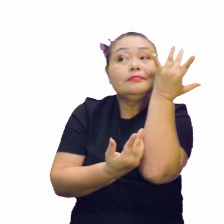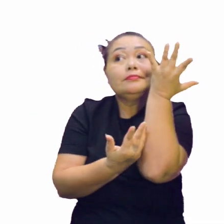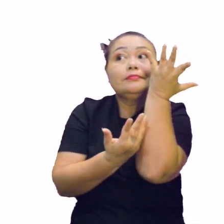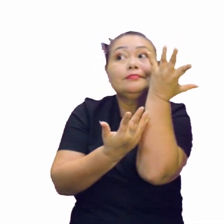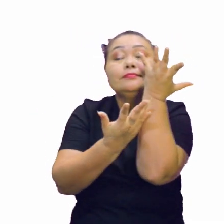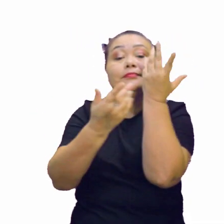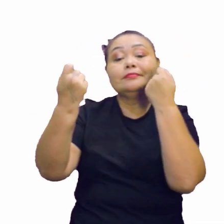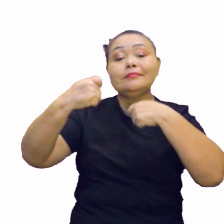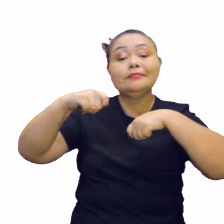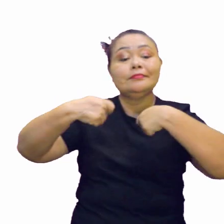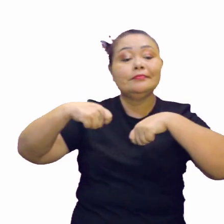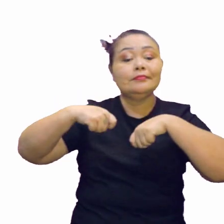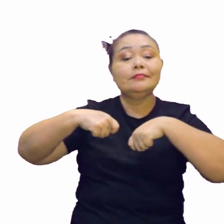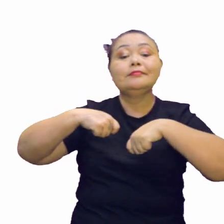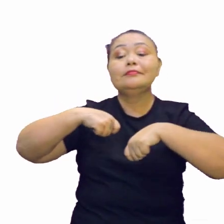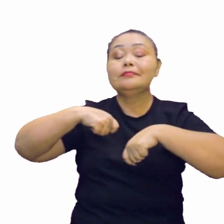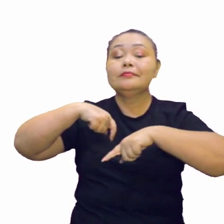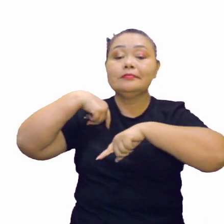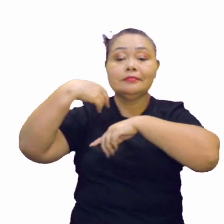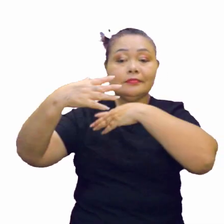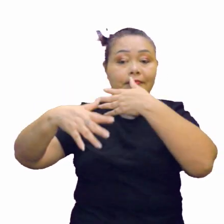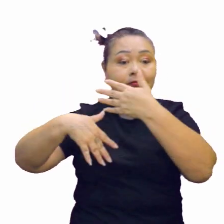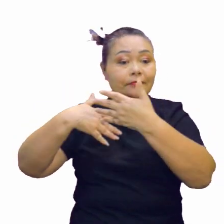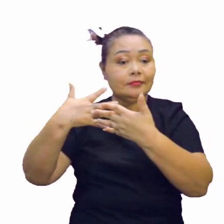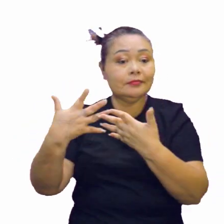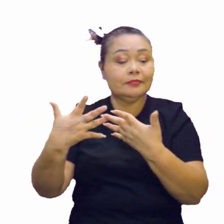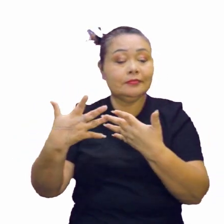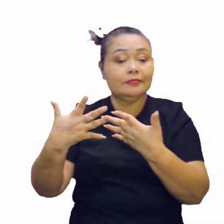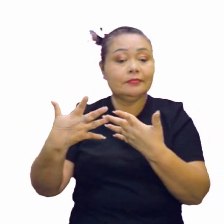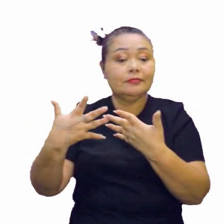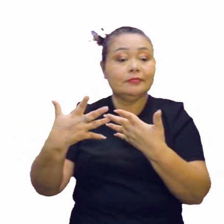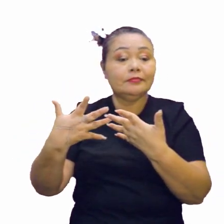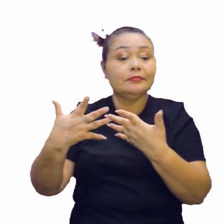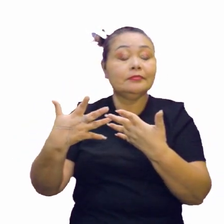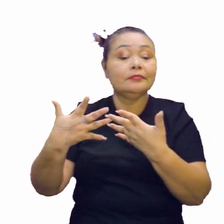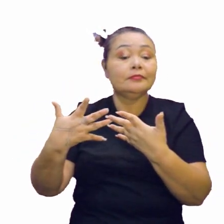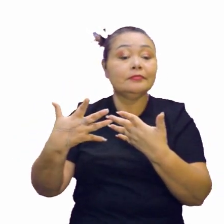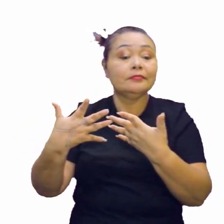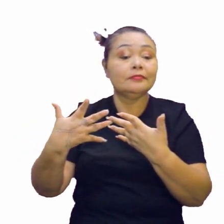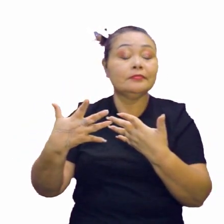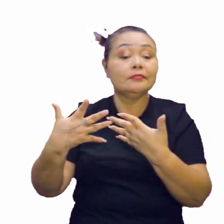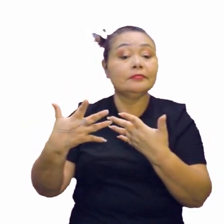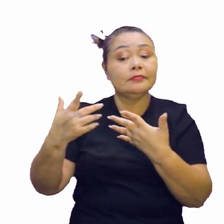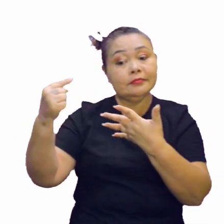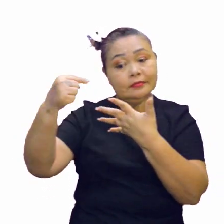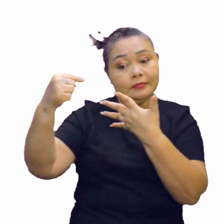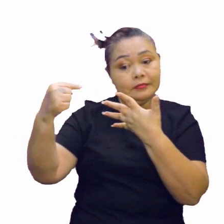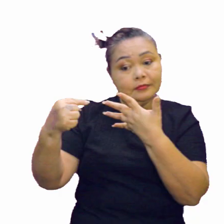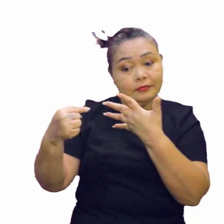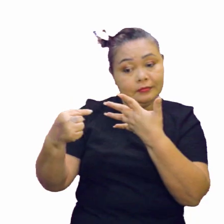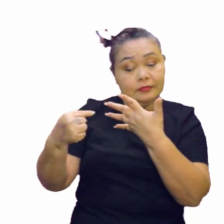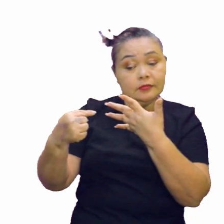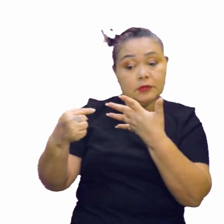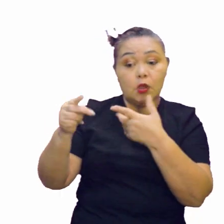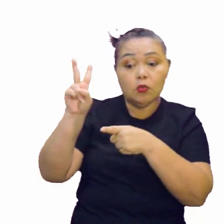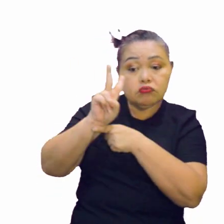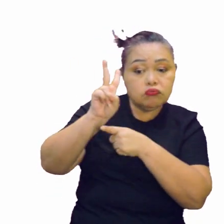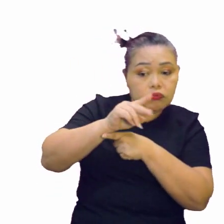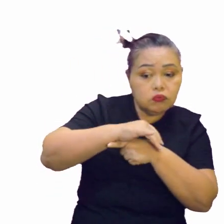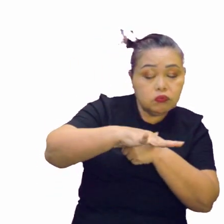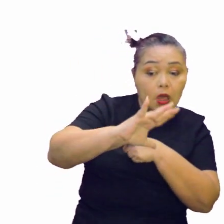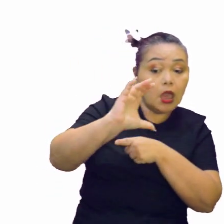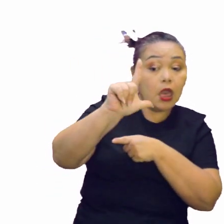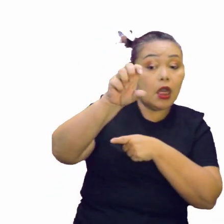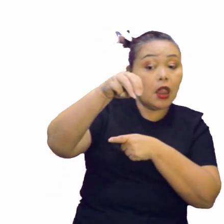de produção. E aí, ó, nós temos componente cultura e o clima e o